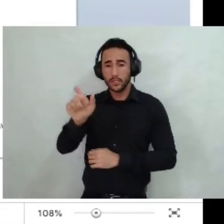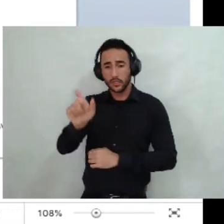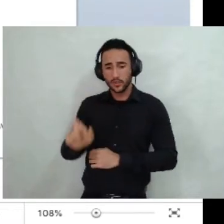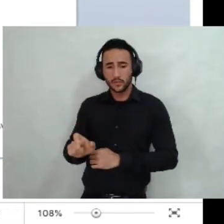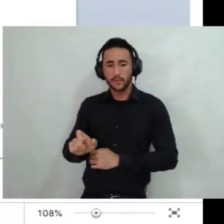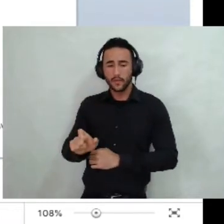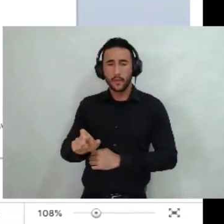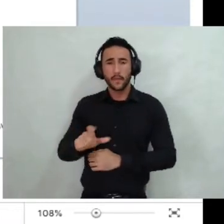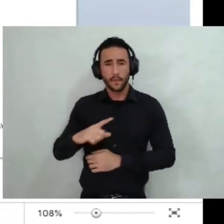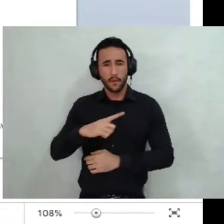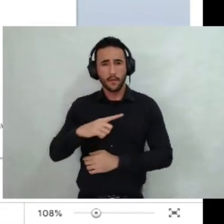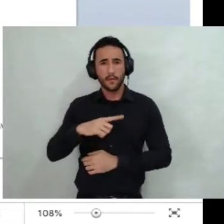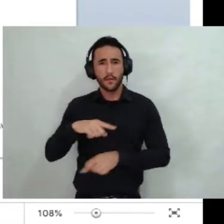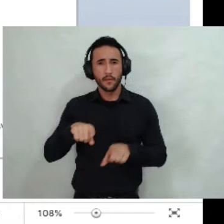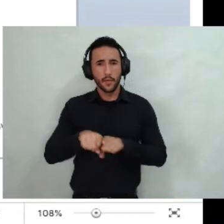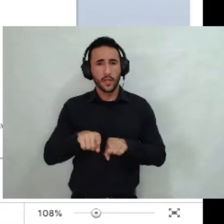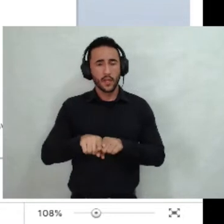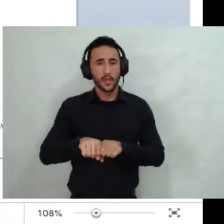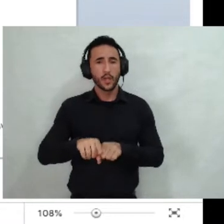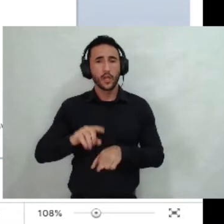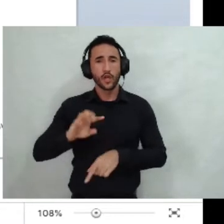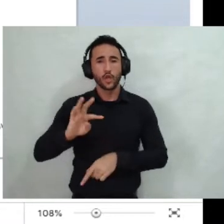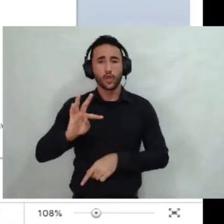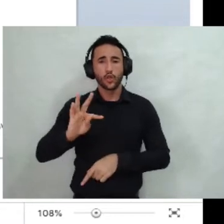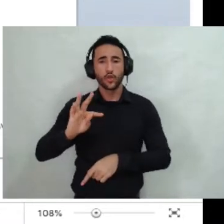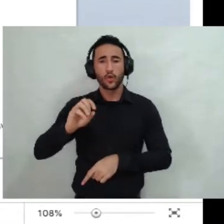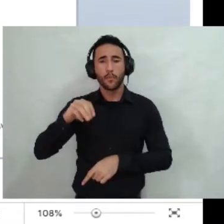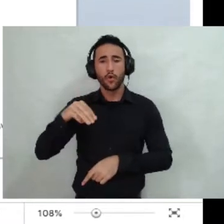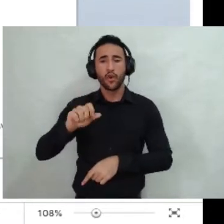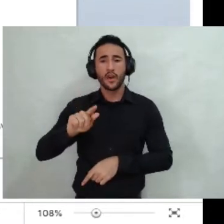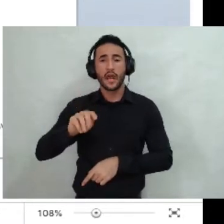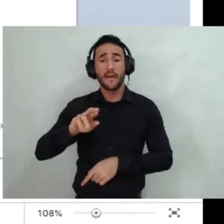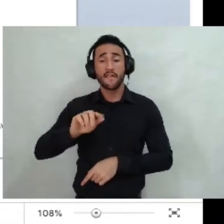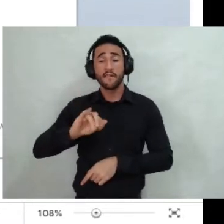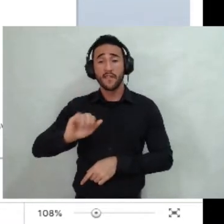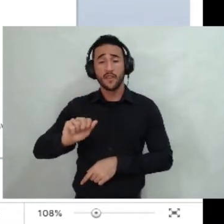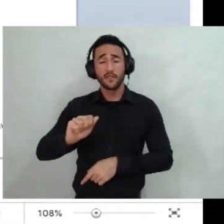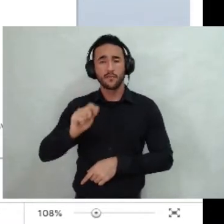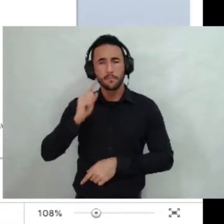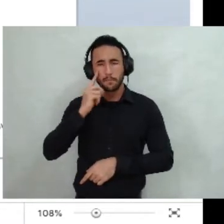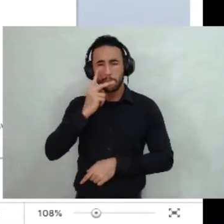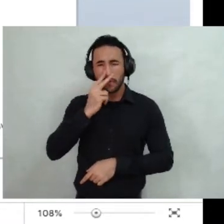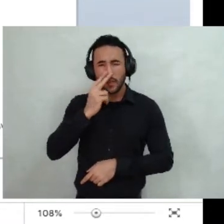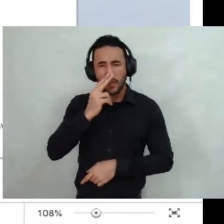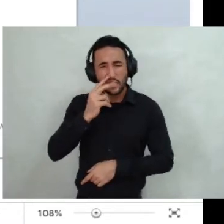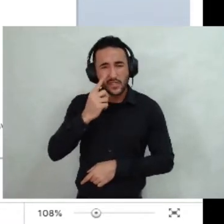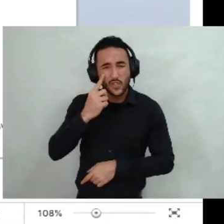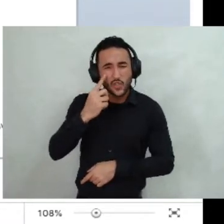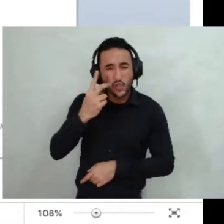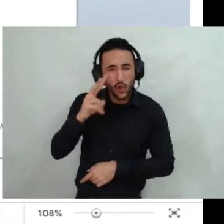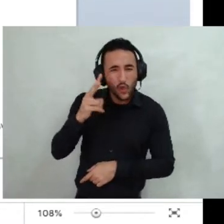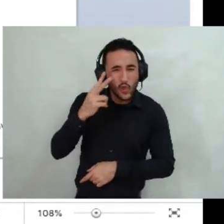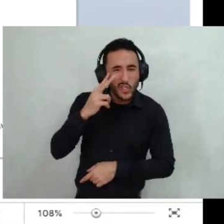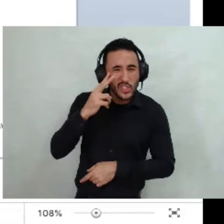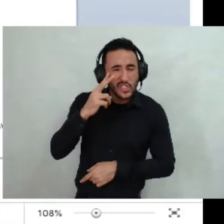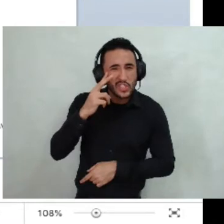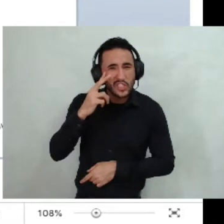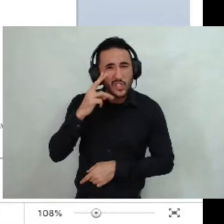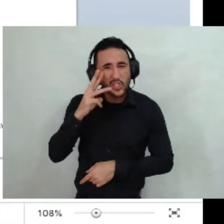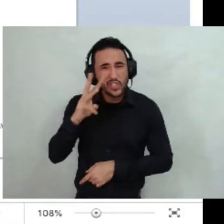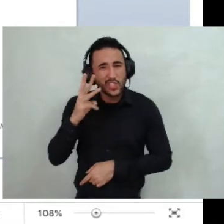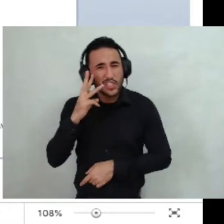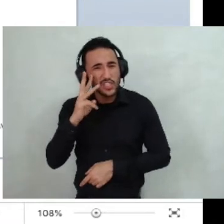tomografia muito típica. E só numa segunda amostra, 2 dias ou 8 dias depois, é que essa